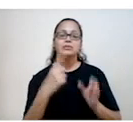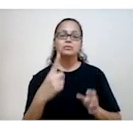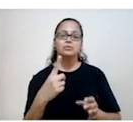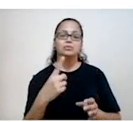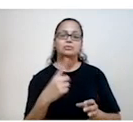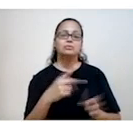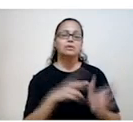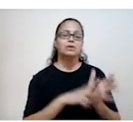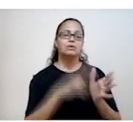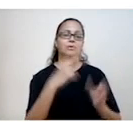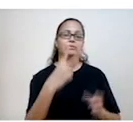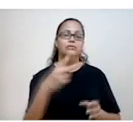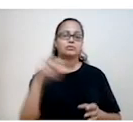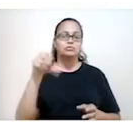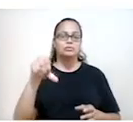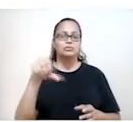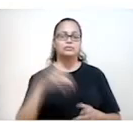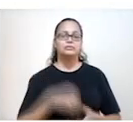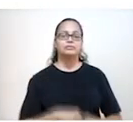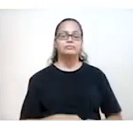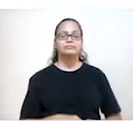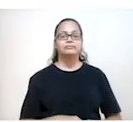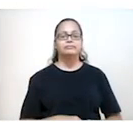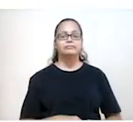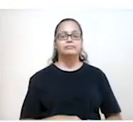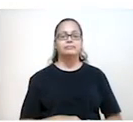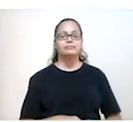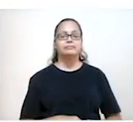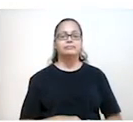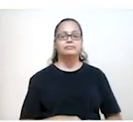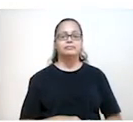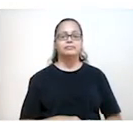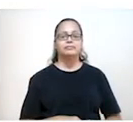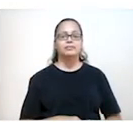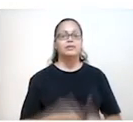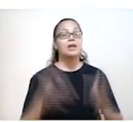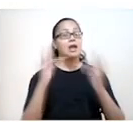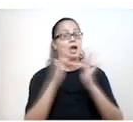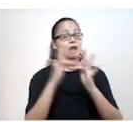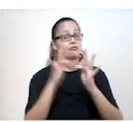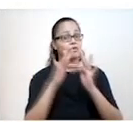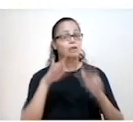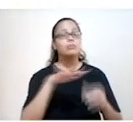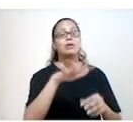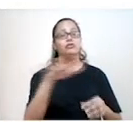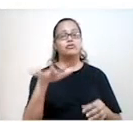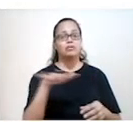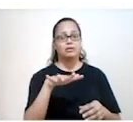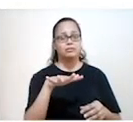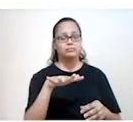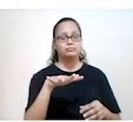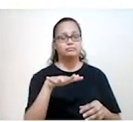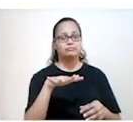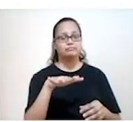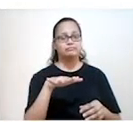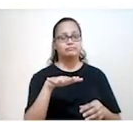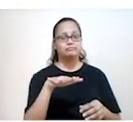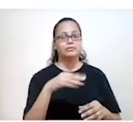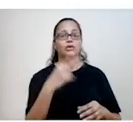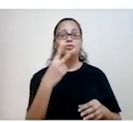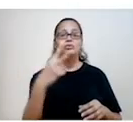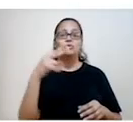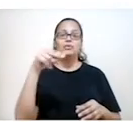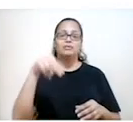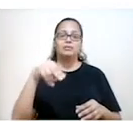29. Confere também. Certo? Então, a fórmula geral, ó, é essa aqui. 2n menos